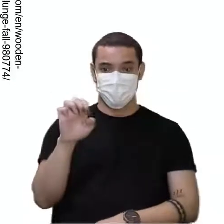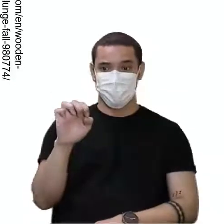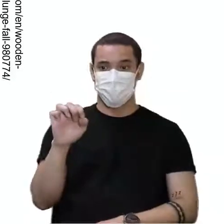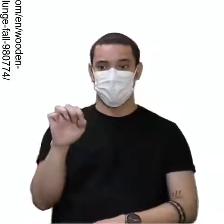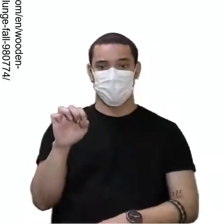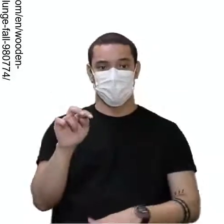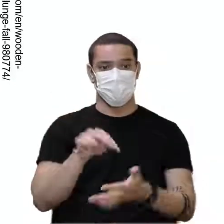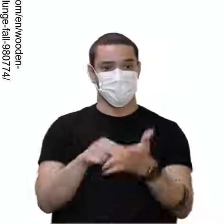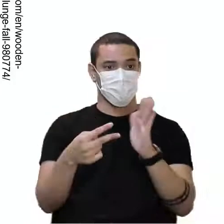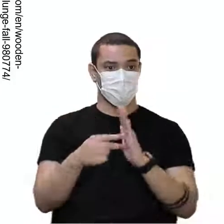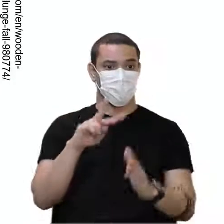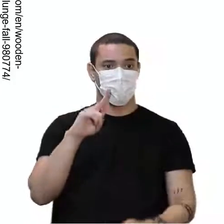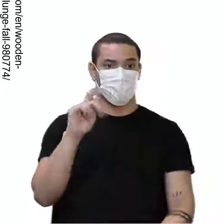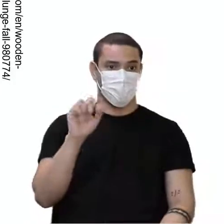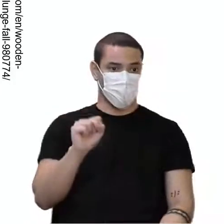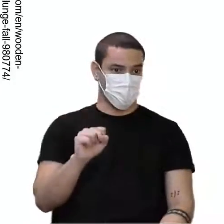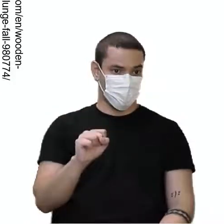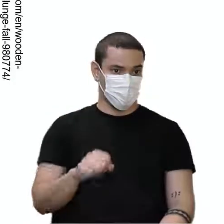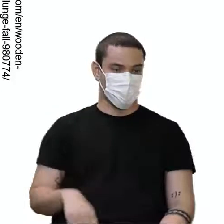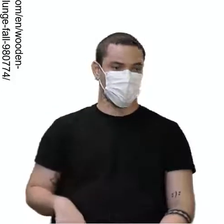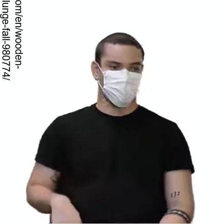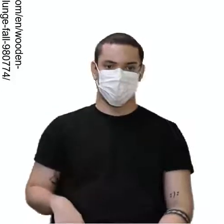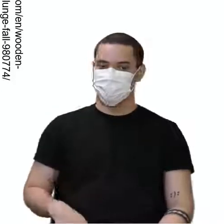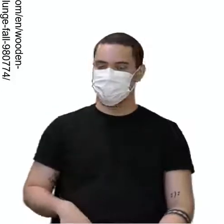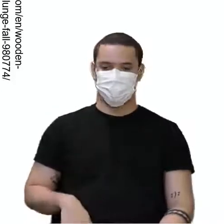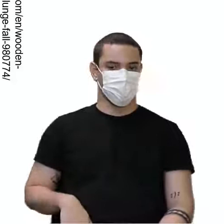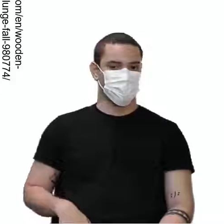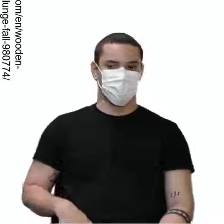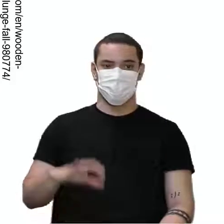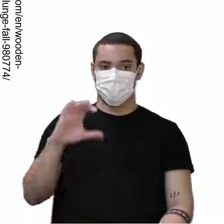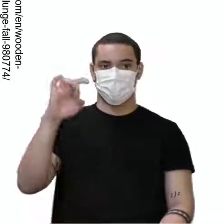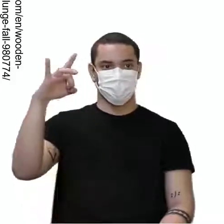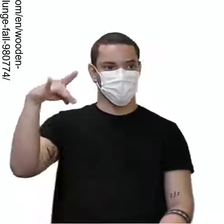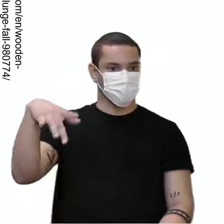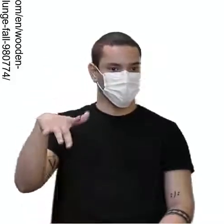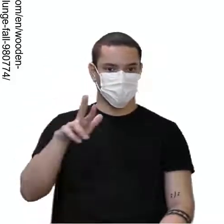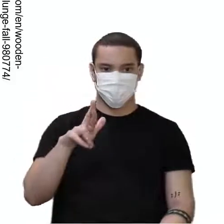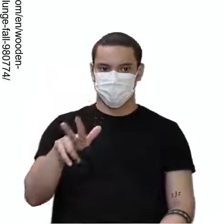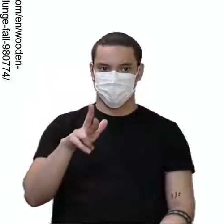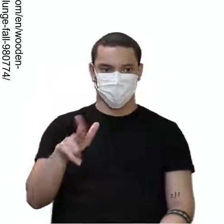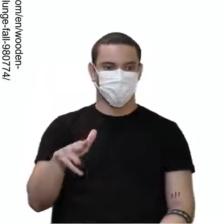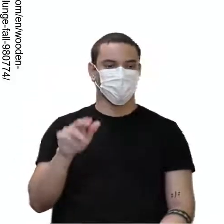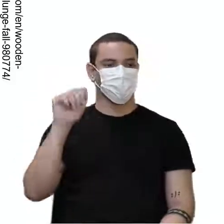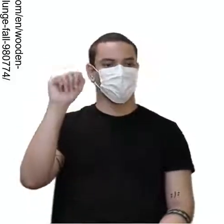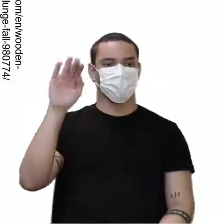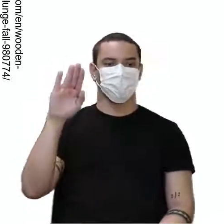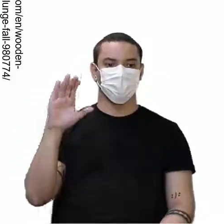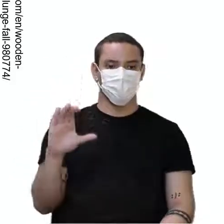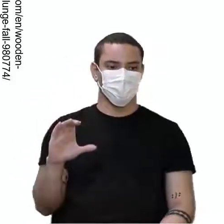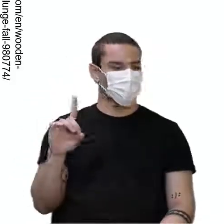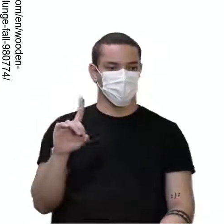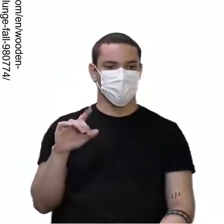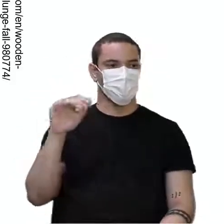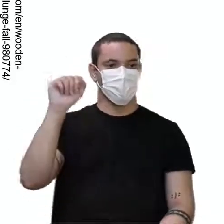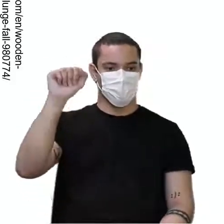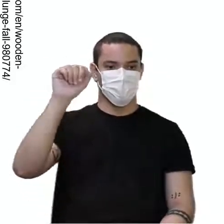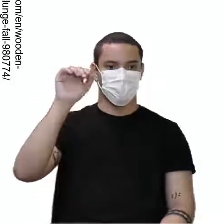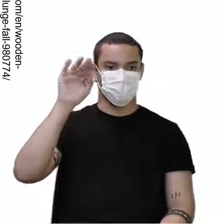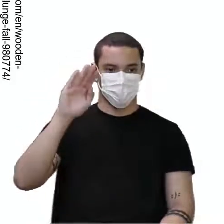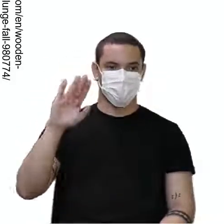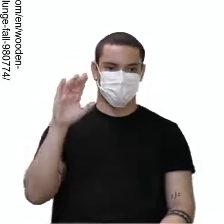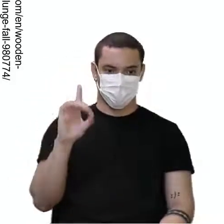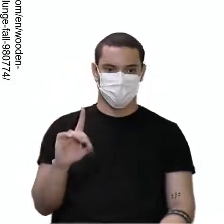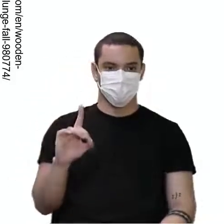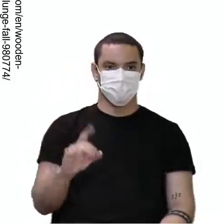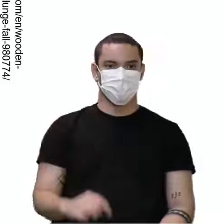has. Então, a C já não é. A C já não é, já descarta a C. Então, temos lá, has he fallen in front of someone? Has